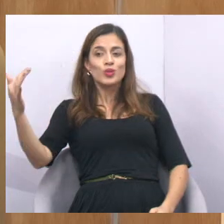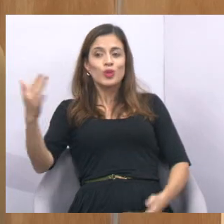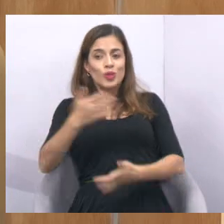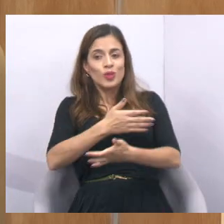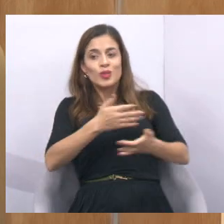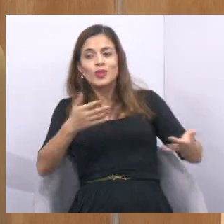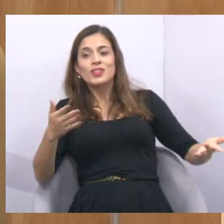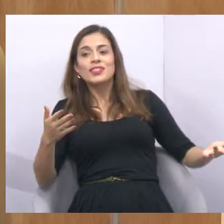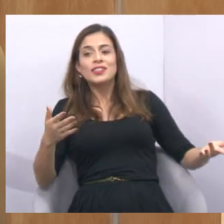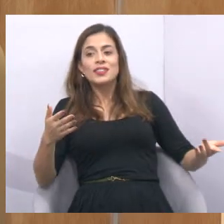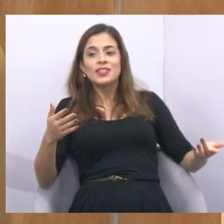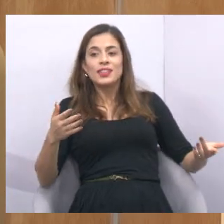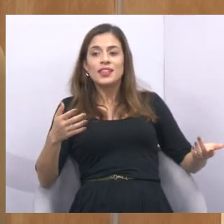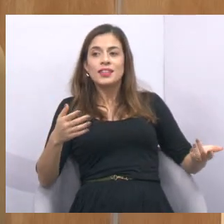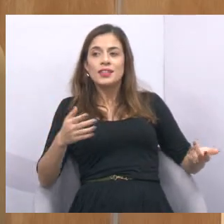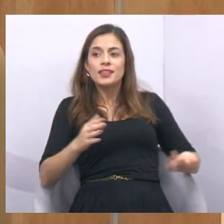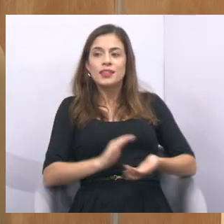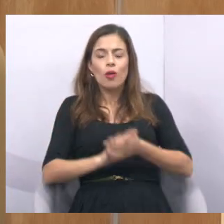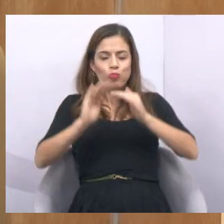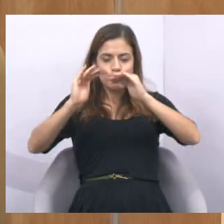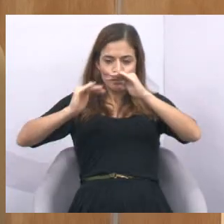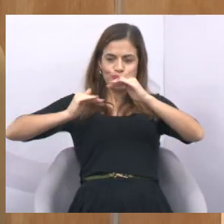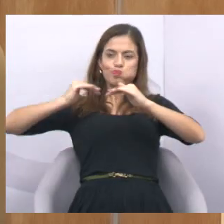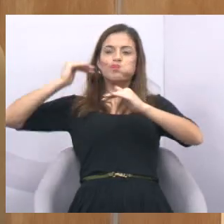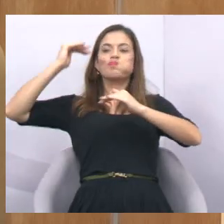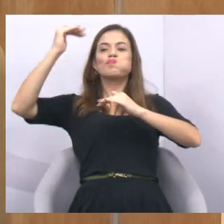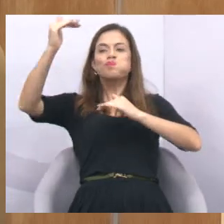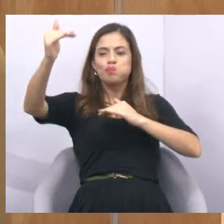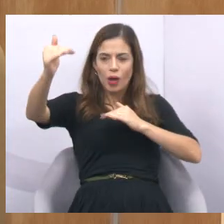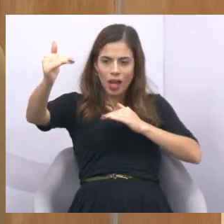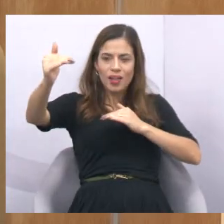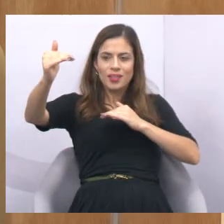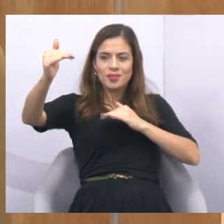é um sonho além fronteiras, é um sonho,